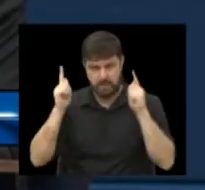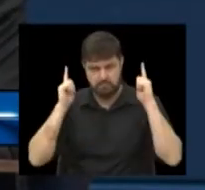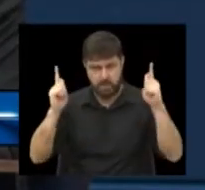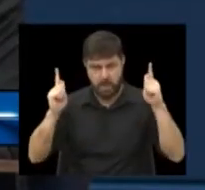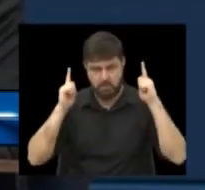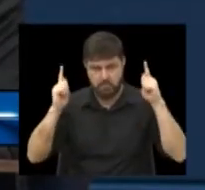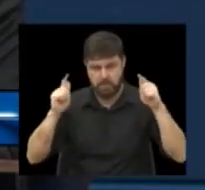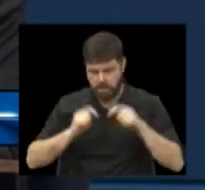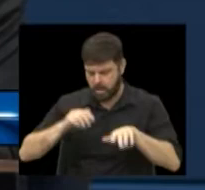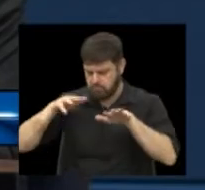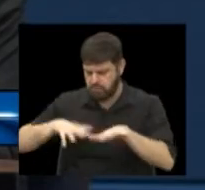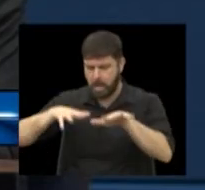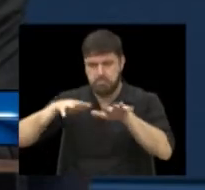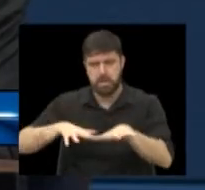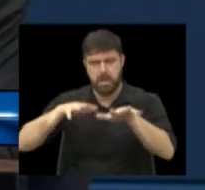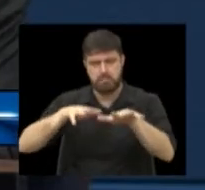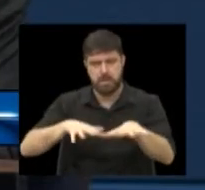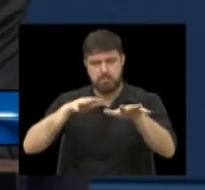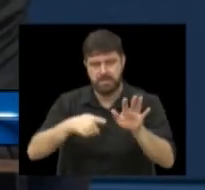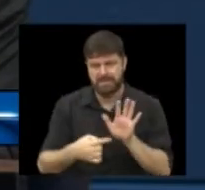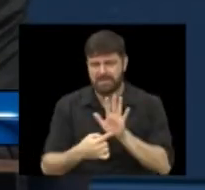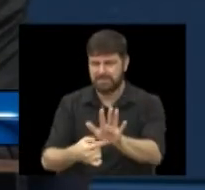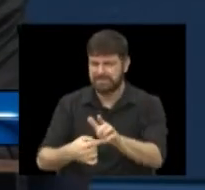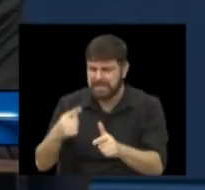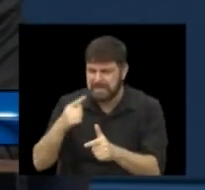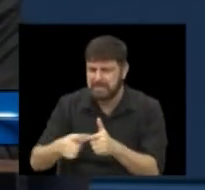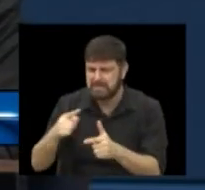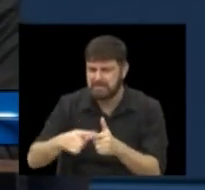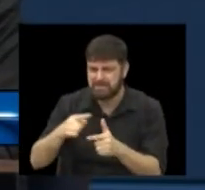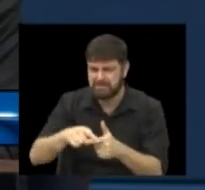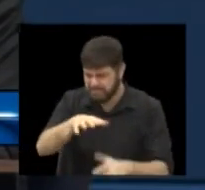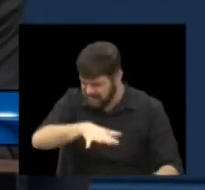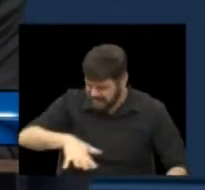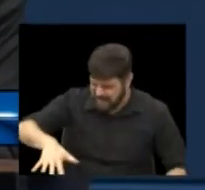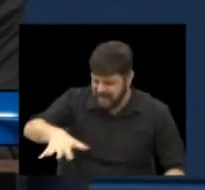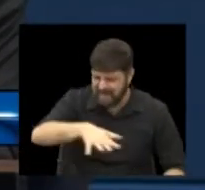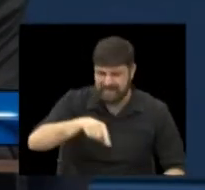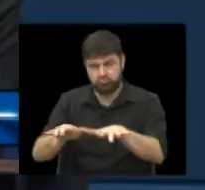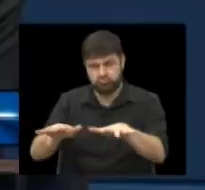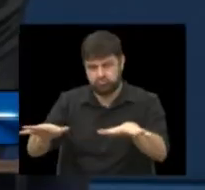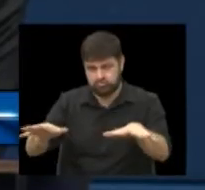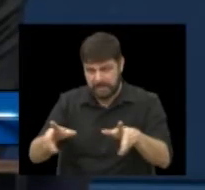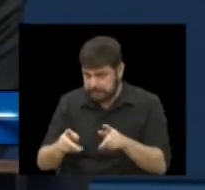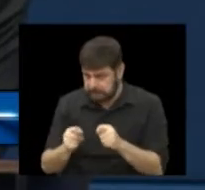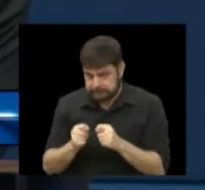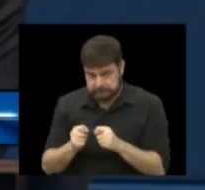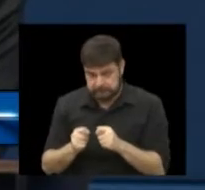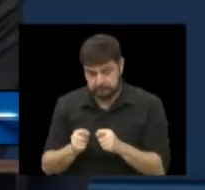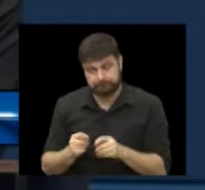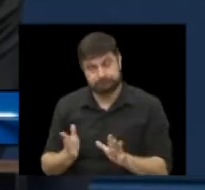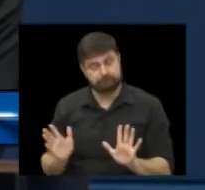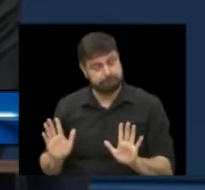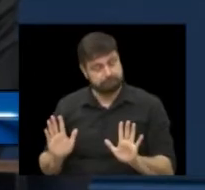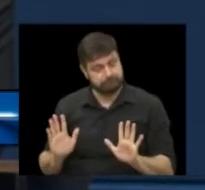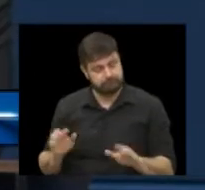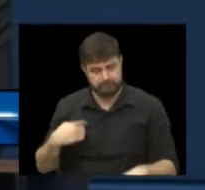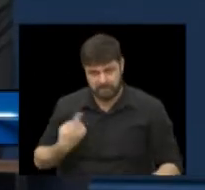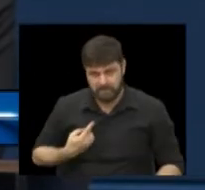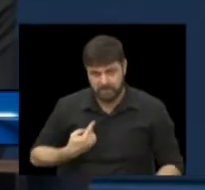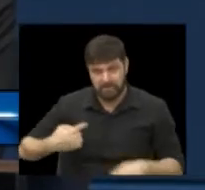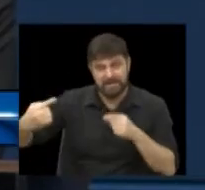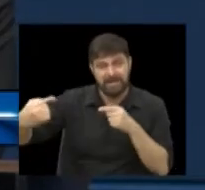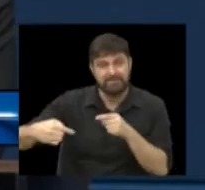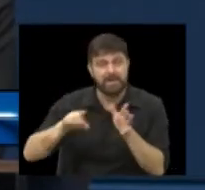público a intensidade da crise que assola aquele serviço. Eu desafio aqui as pessoas a